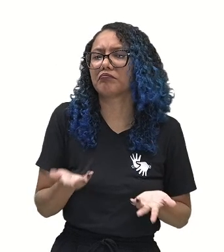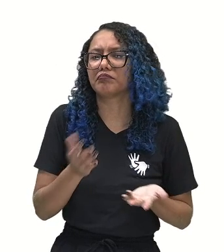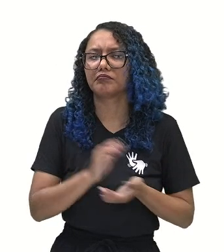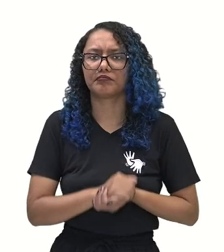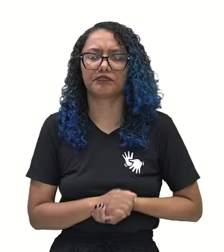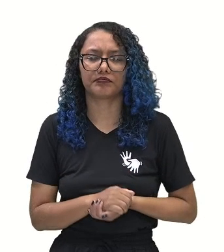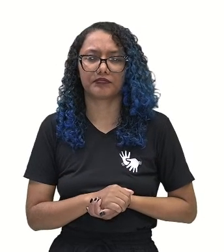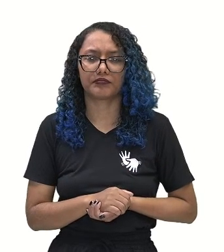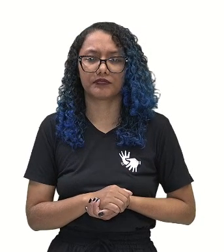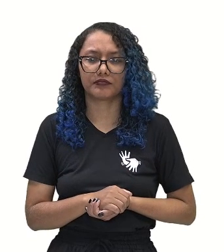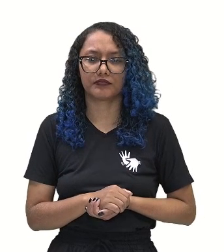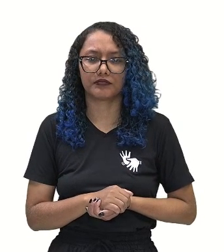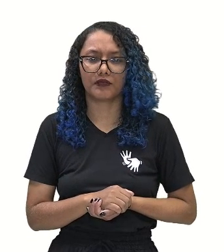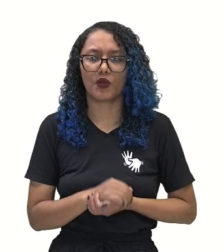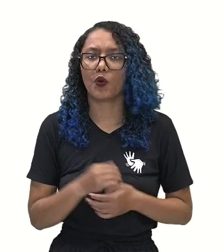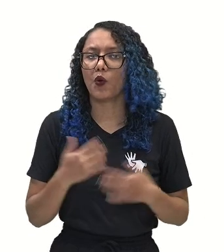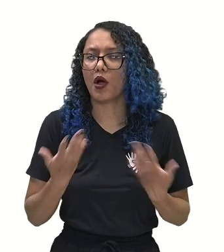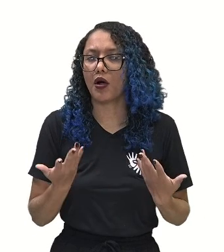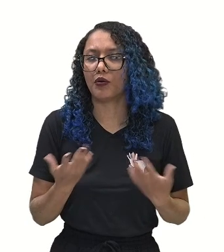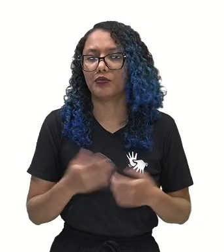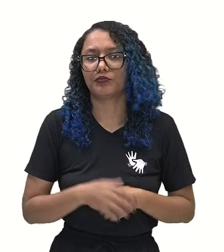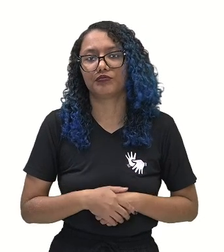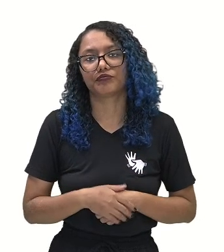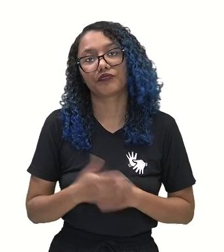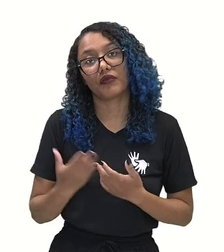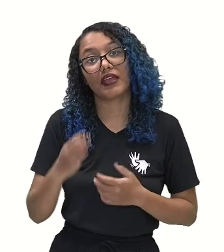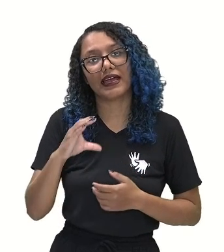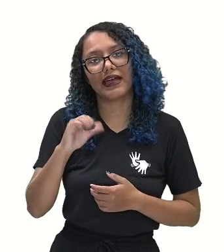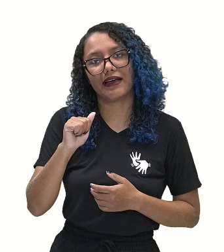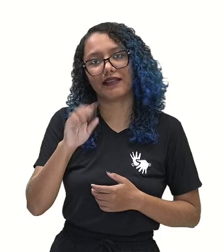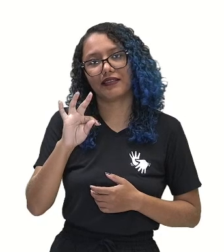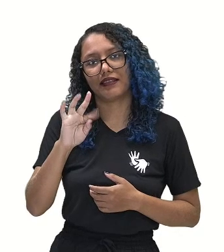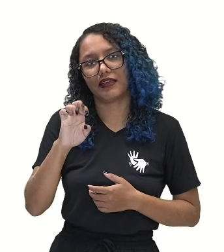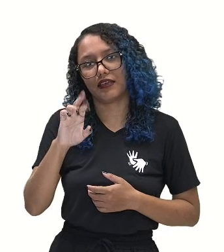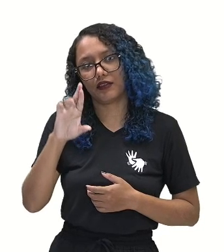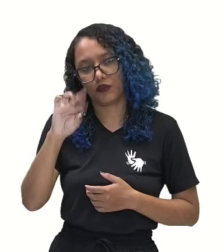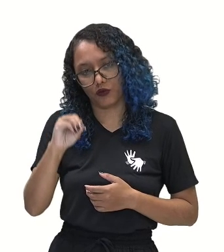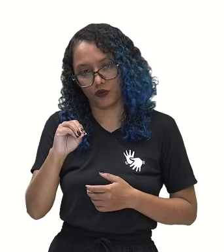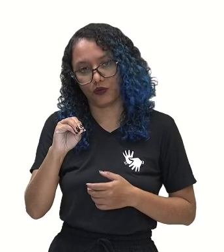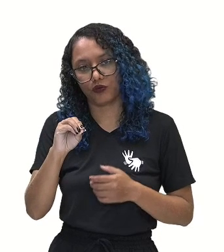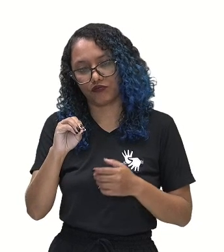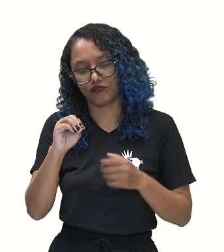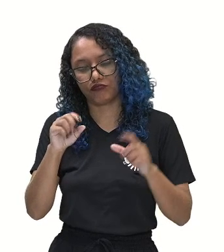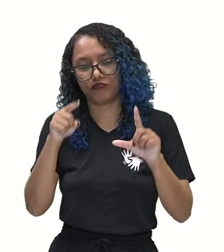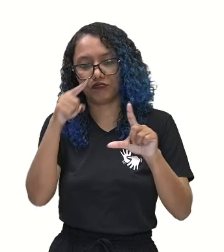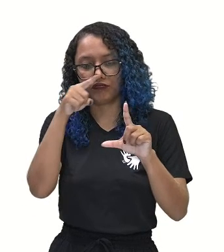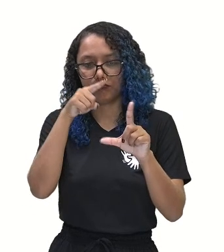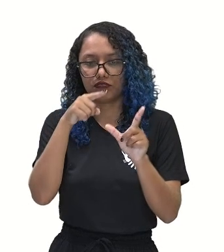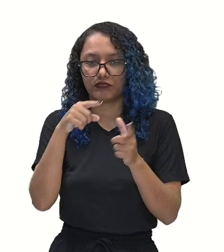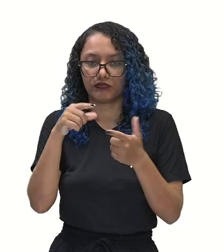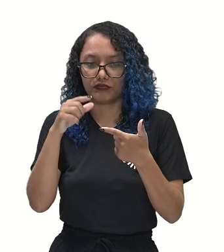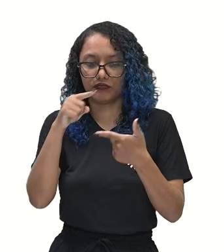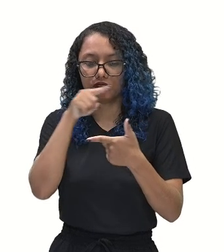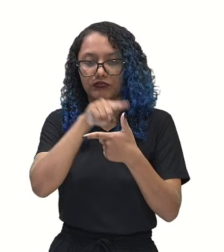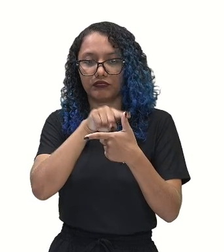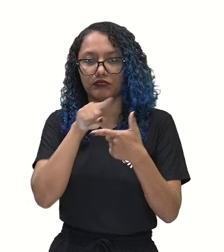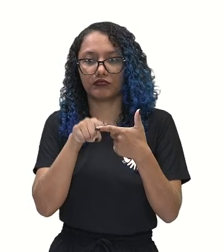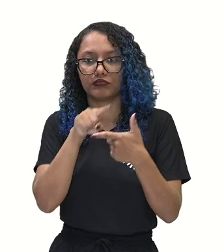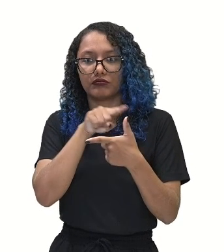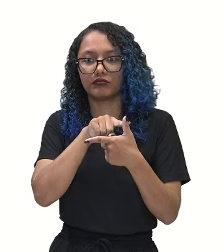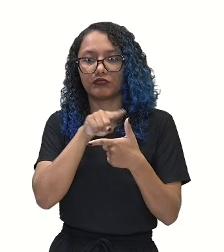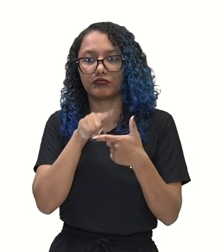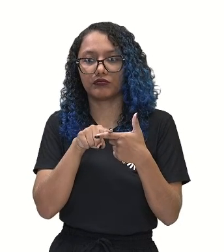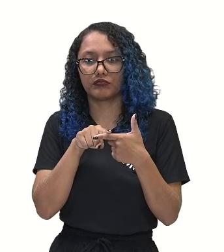C são justamente os nossos catetos. E aí, como se trata de cateto, tanto faz como